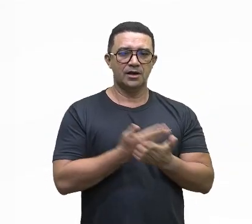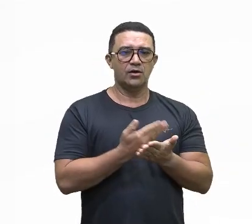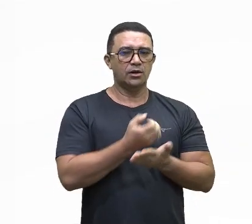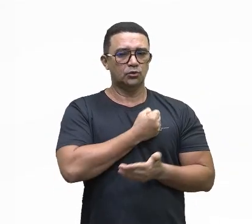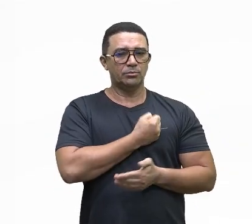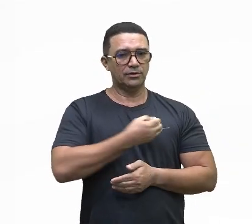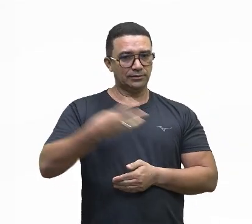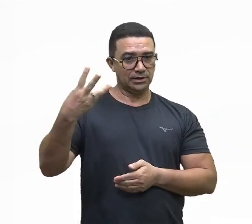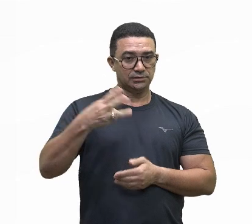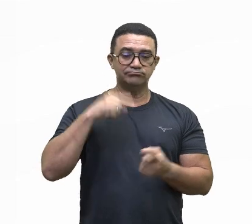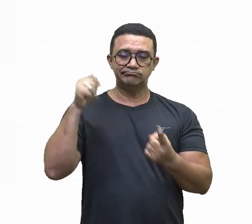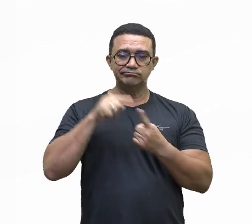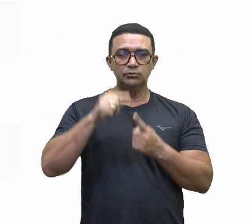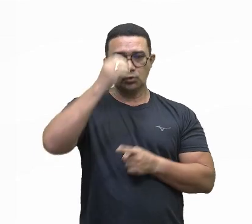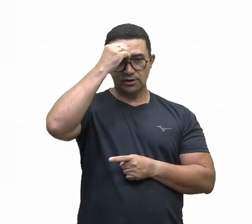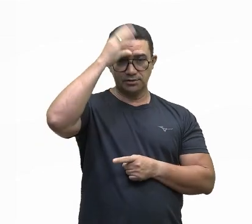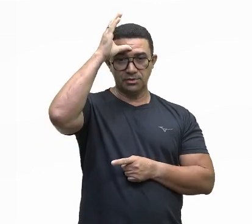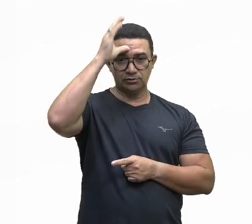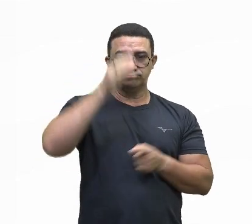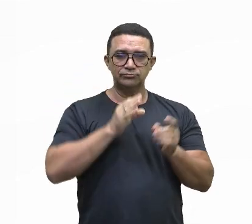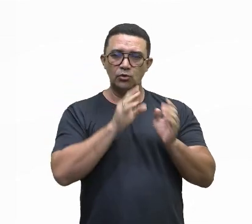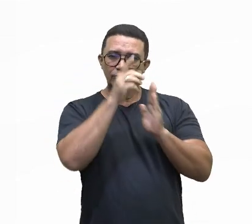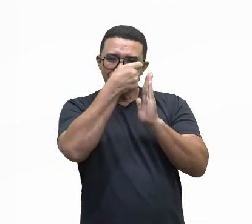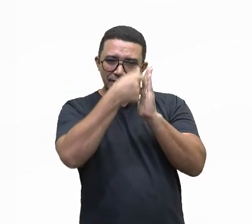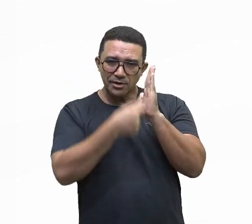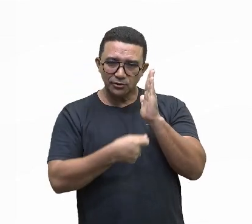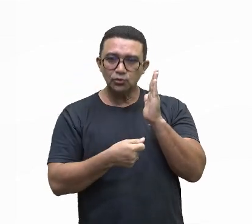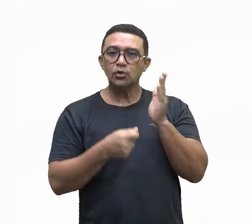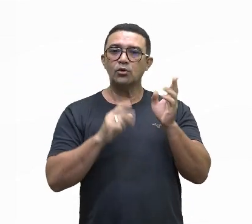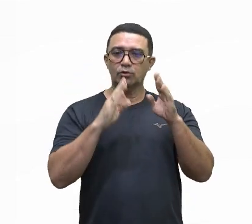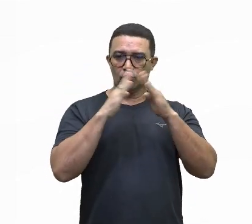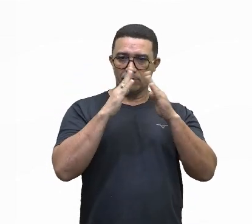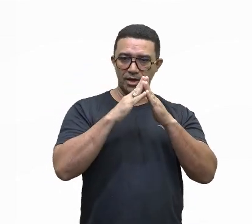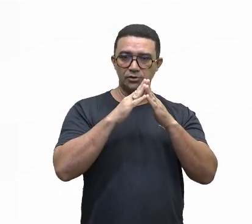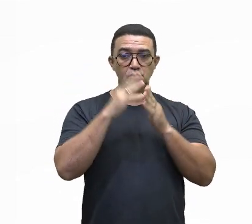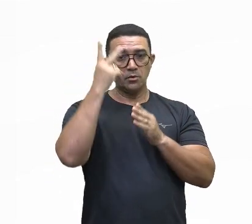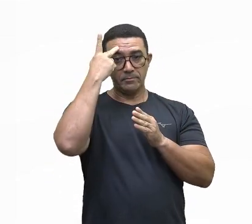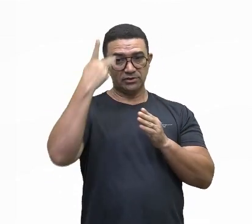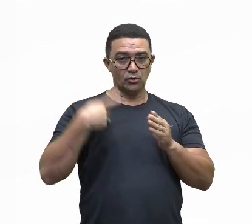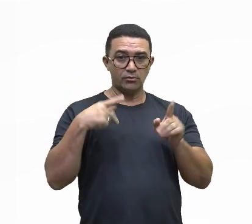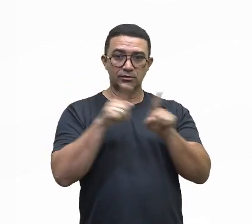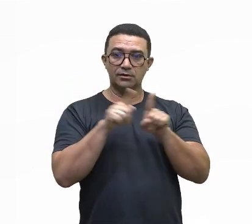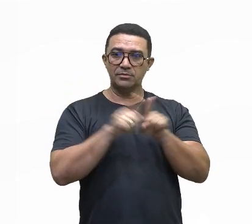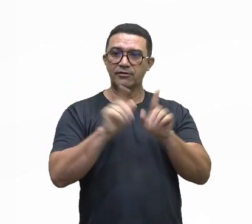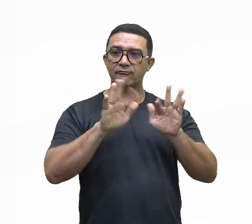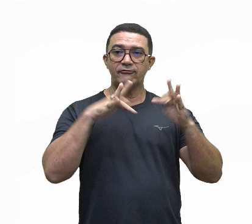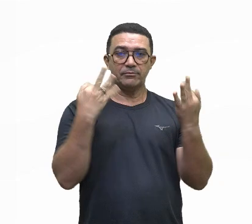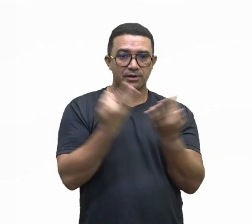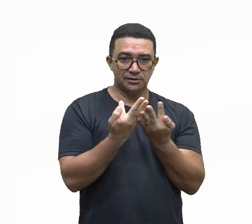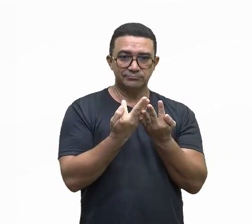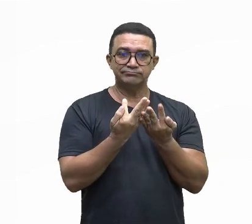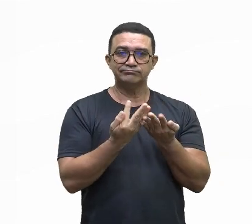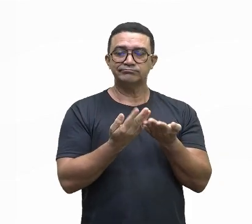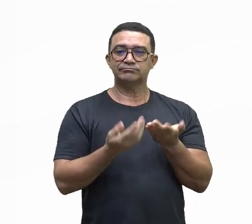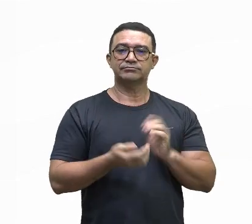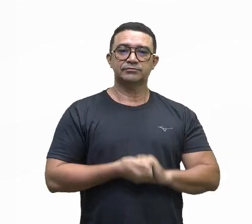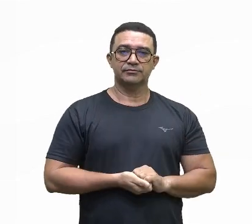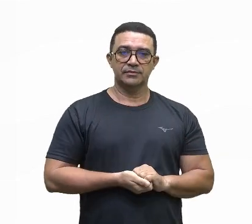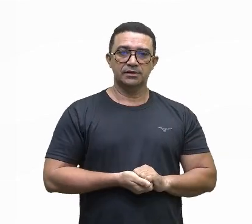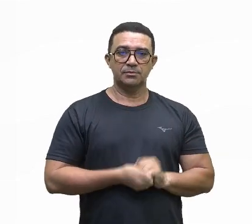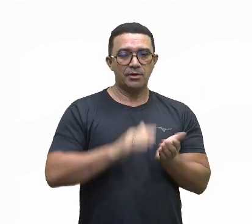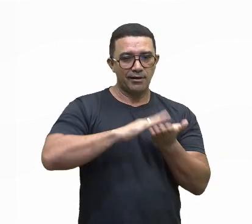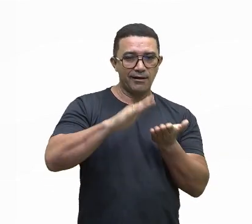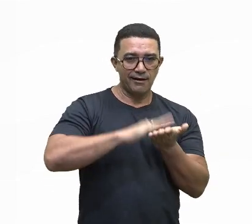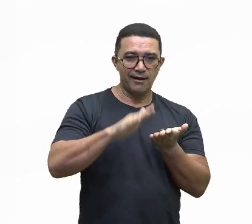número 3, objeto de conhecimento, orçamento doméstico, pessoal ou familiar, despesas fixas, variáveis,